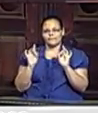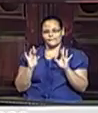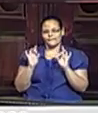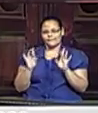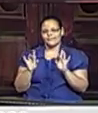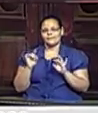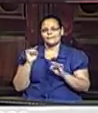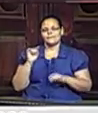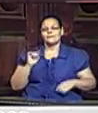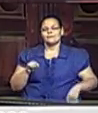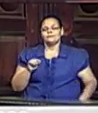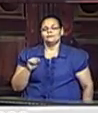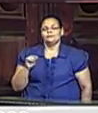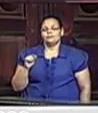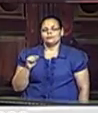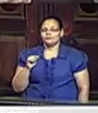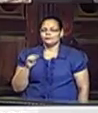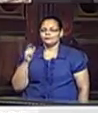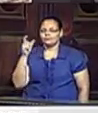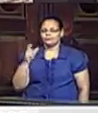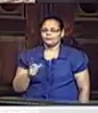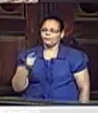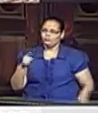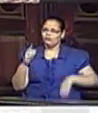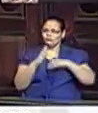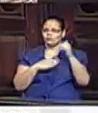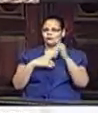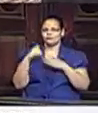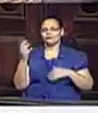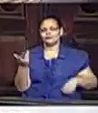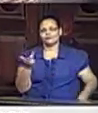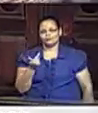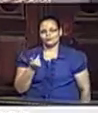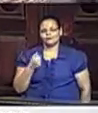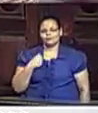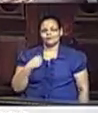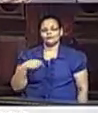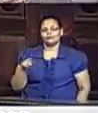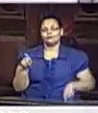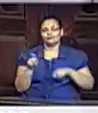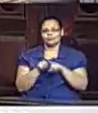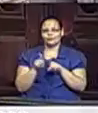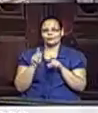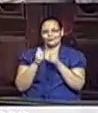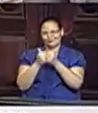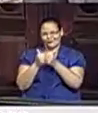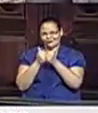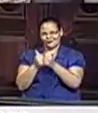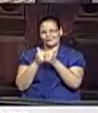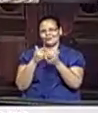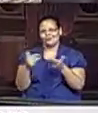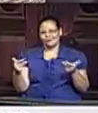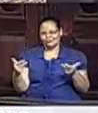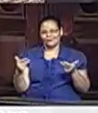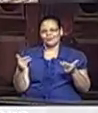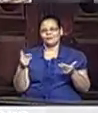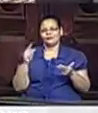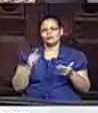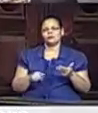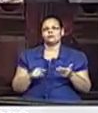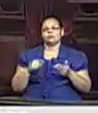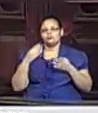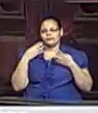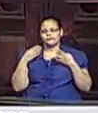pela sua combatividade, pela sua competência e, sobretudo, a atuação na área do transporte, que não é única, mas é uma das áreas.